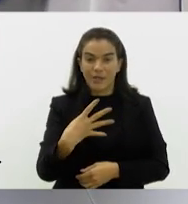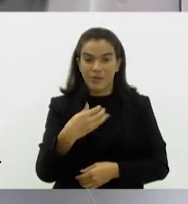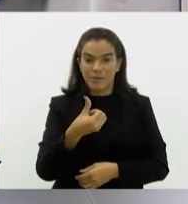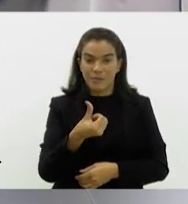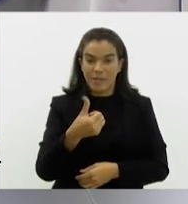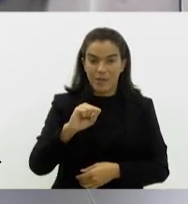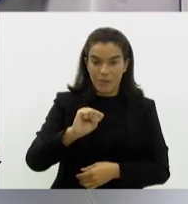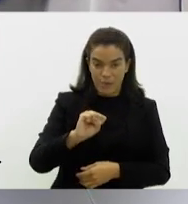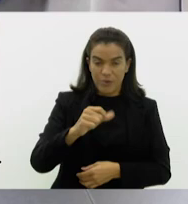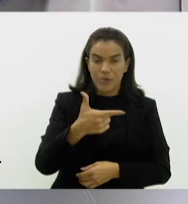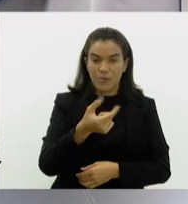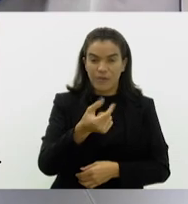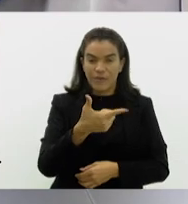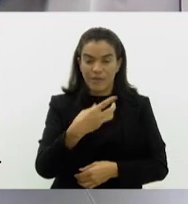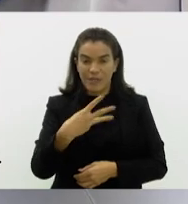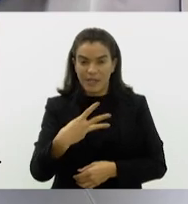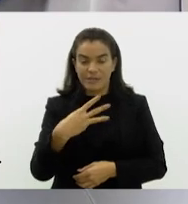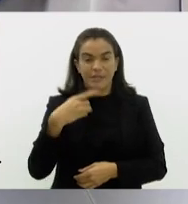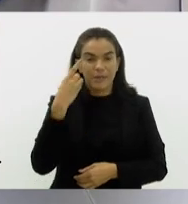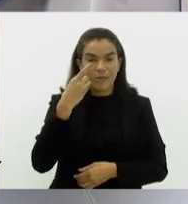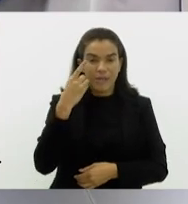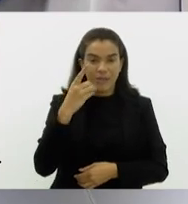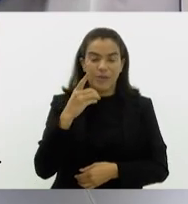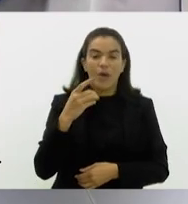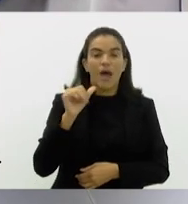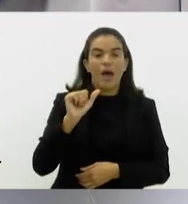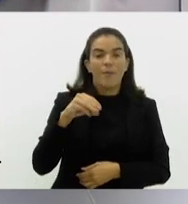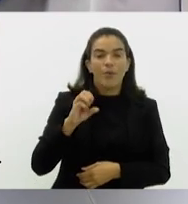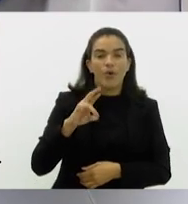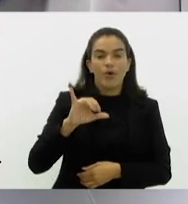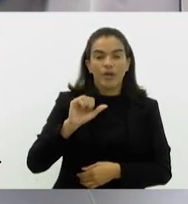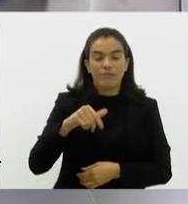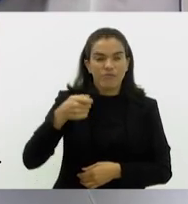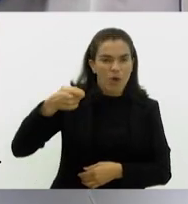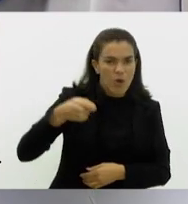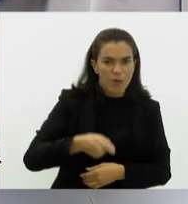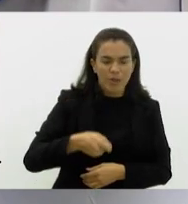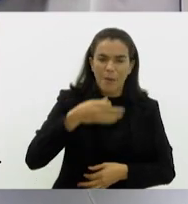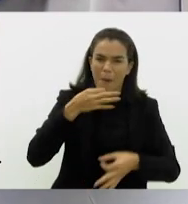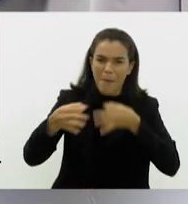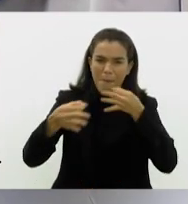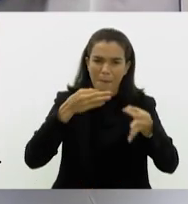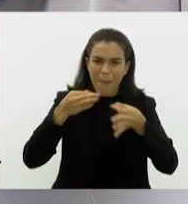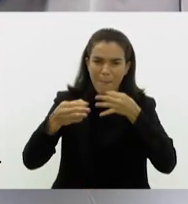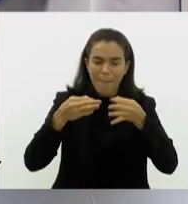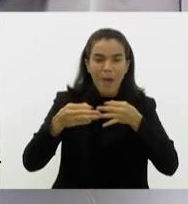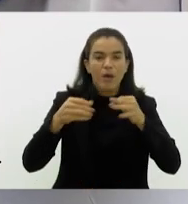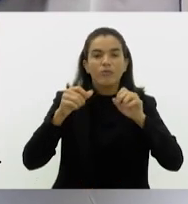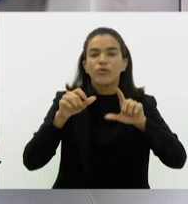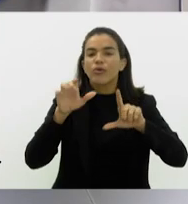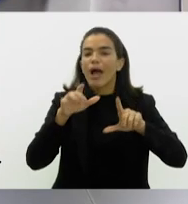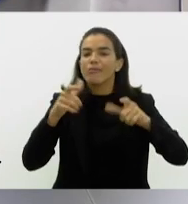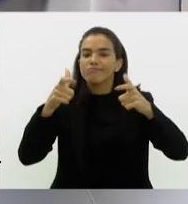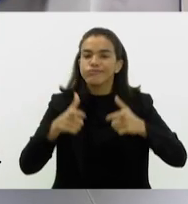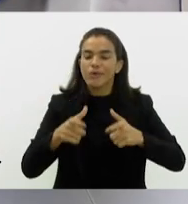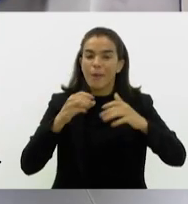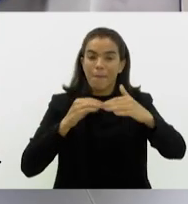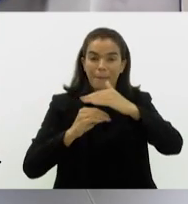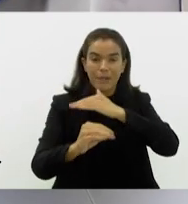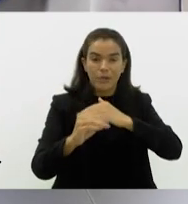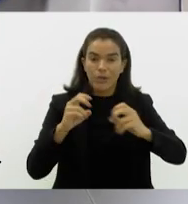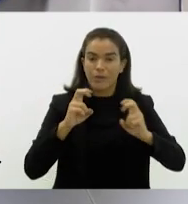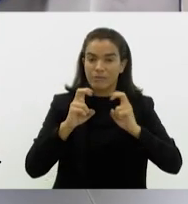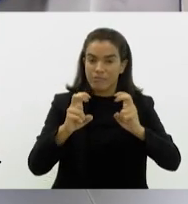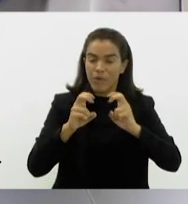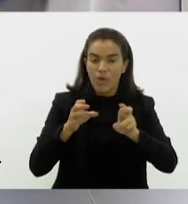1468 de 23, de autoria do deputado Rodrigo Amorim, que dispõe sobre obrigatoriedade de aviso sonoro e cronômetro nas plataformas de metrô e trem, com alerta